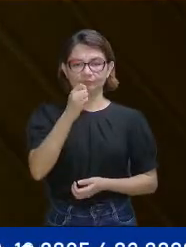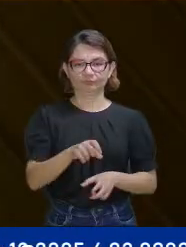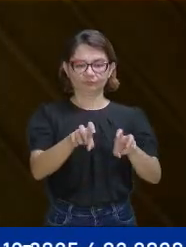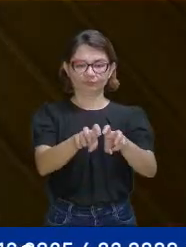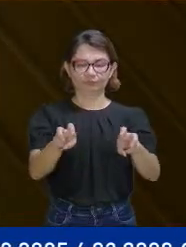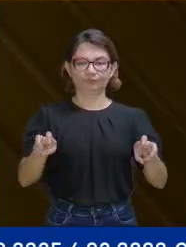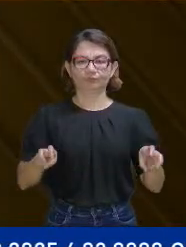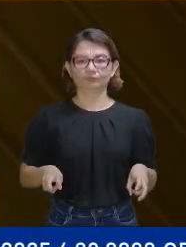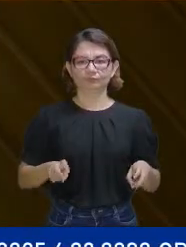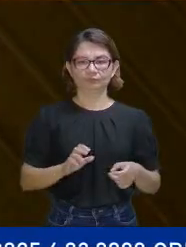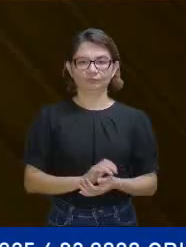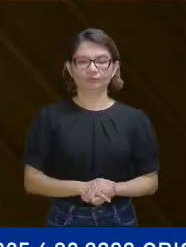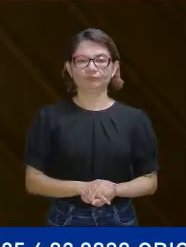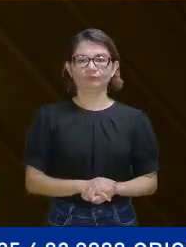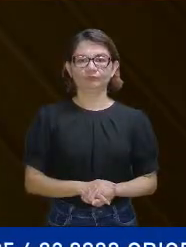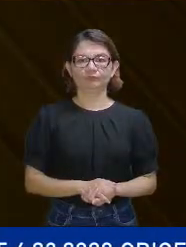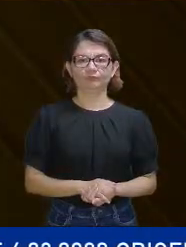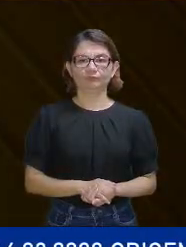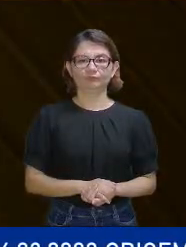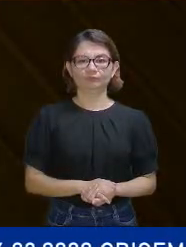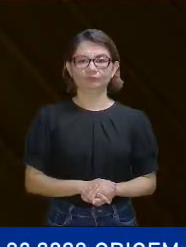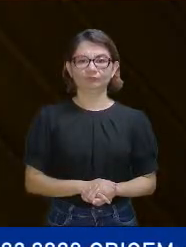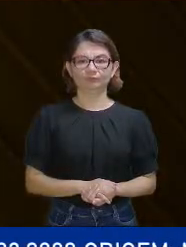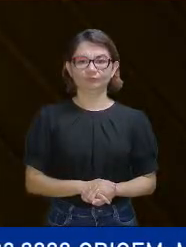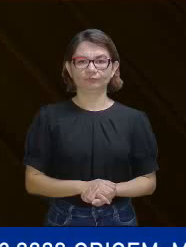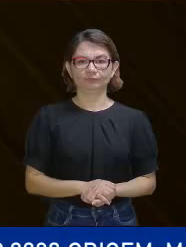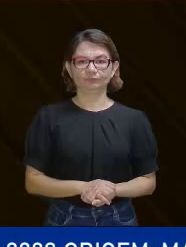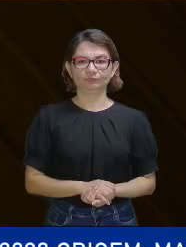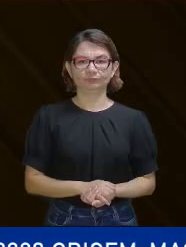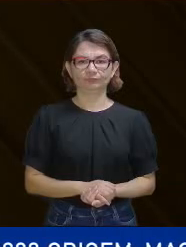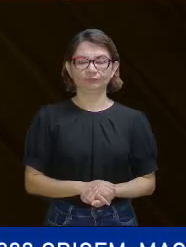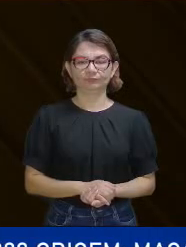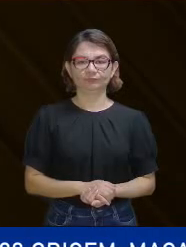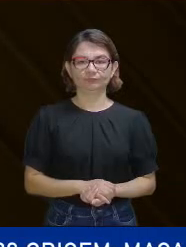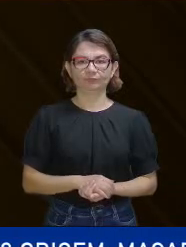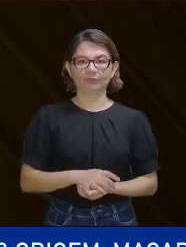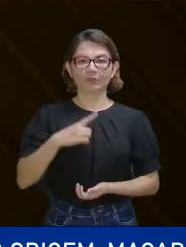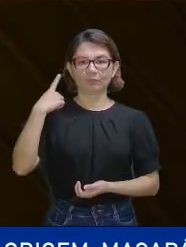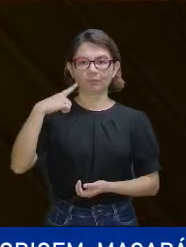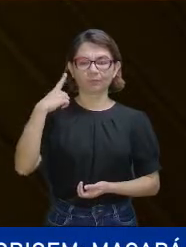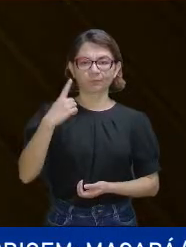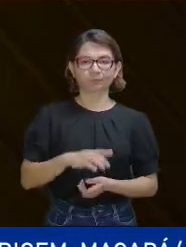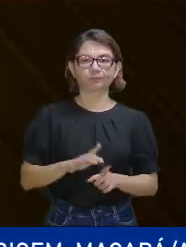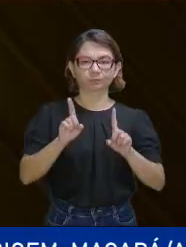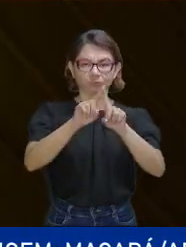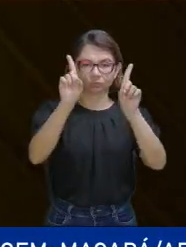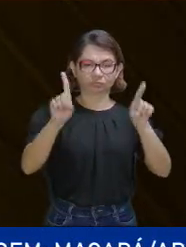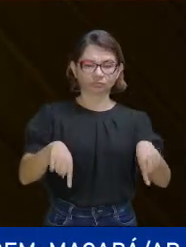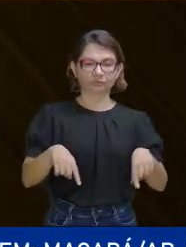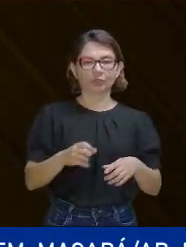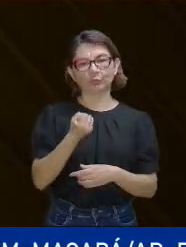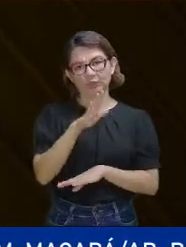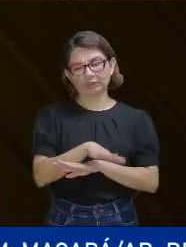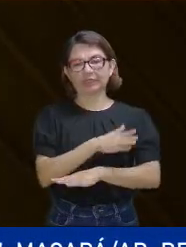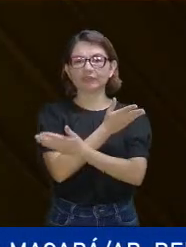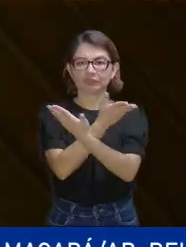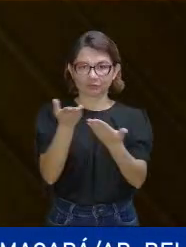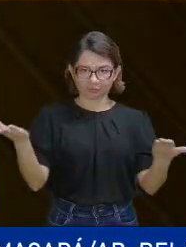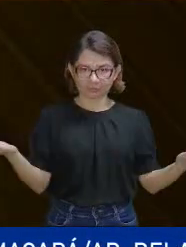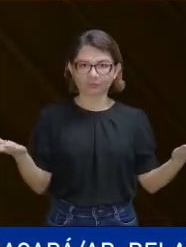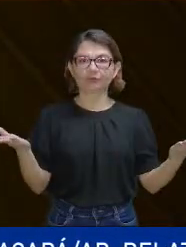nariz afilado, na barba qualidade de escanoada, advogados, curta, em forma de cavanhaque, grisalha, atrás toga servidores, preta. serventuários. Uma boa tarde a